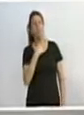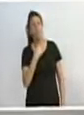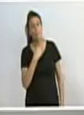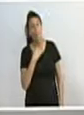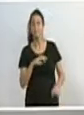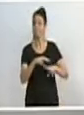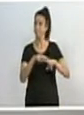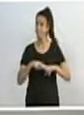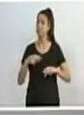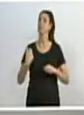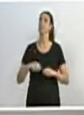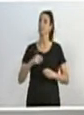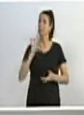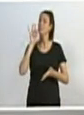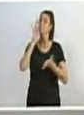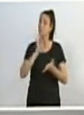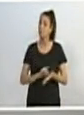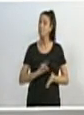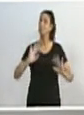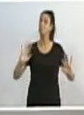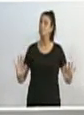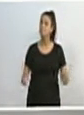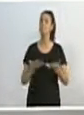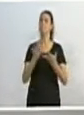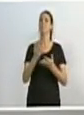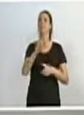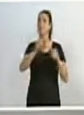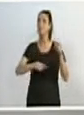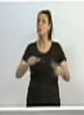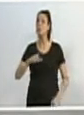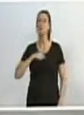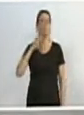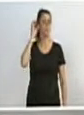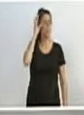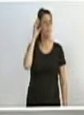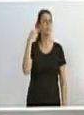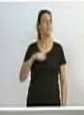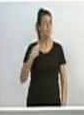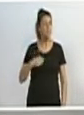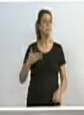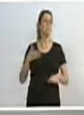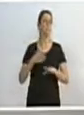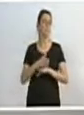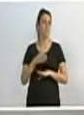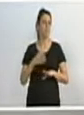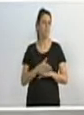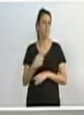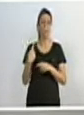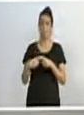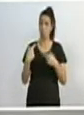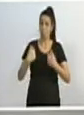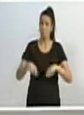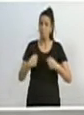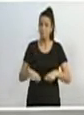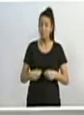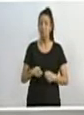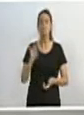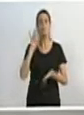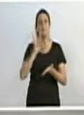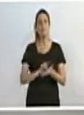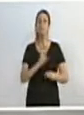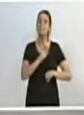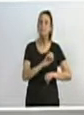que conquistar e fazer com que eles realmente participem. Porque nós temos que falar e